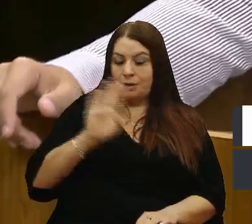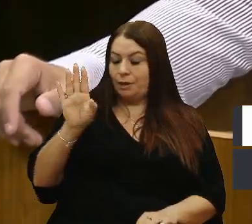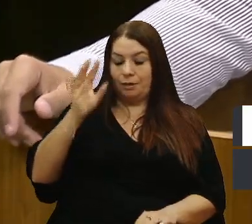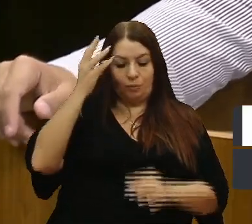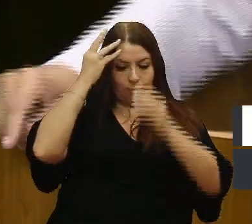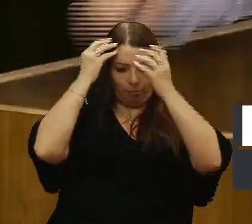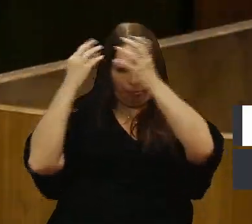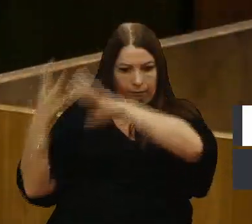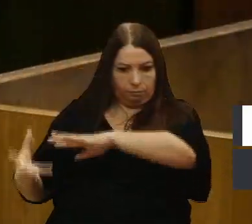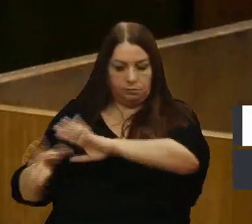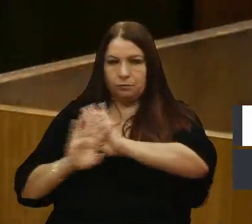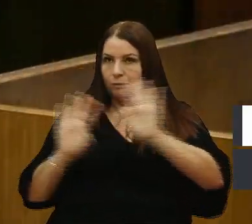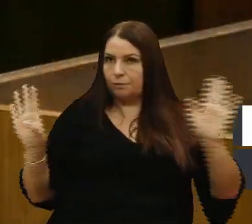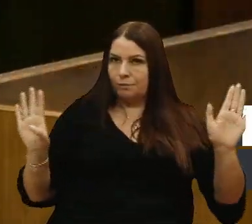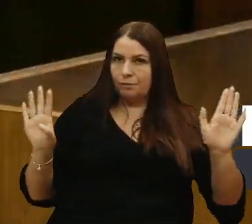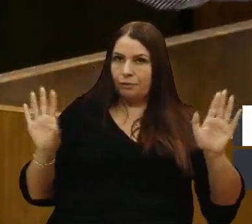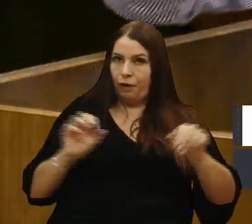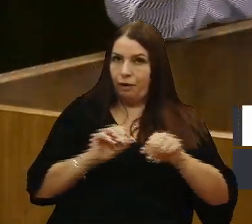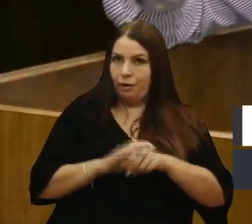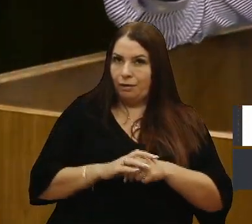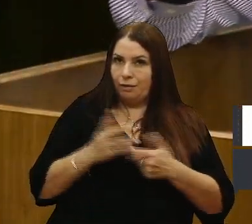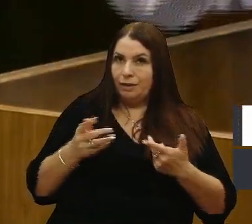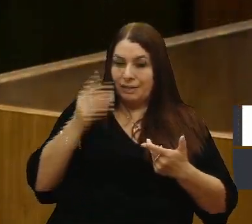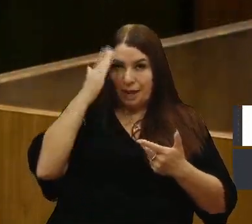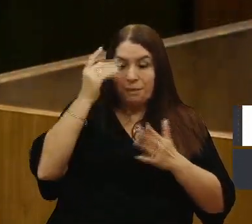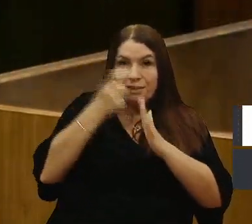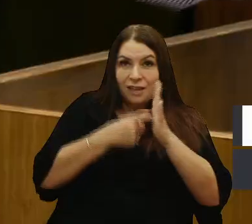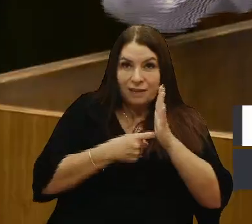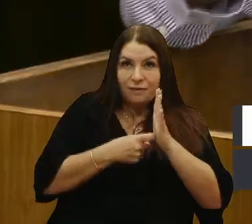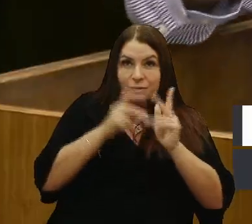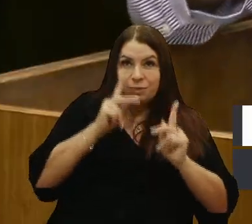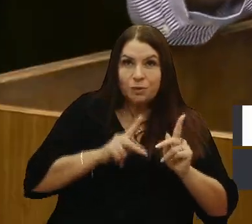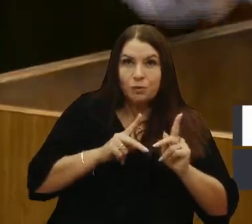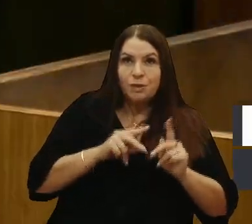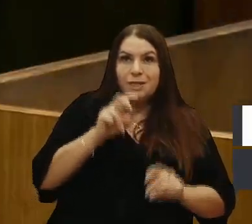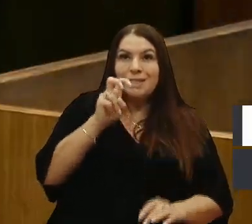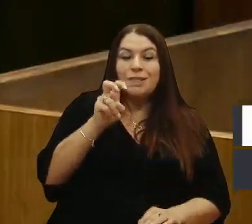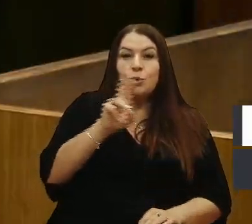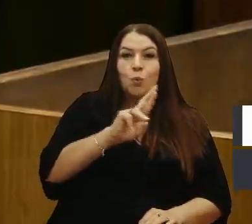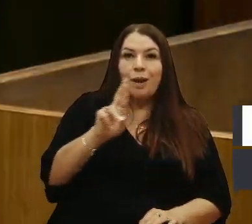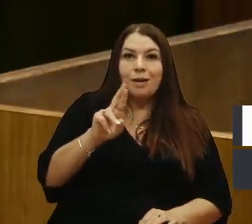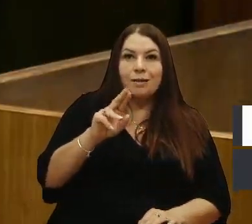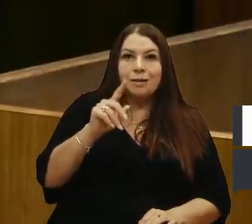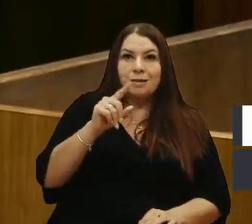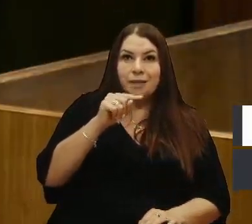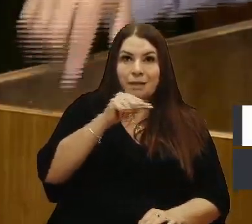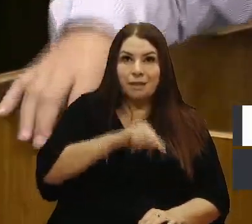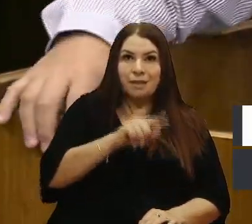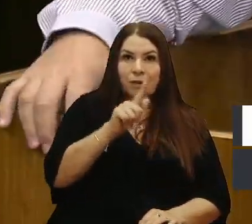caíam completamente. R$12. Sabe qual é a tarifa para as pessoas? 5 pila. Tu sai de